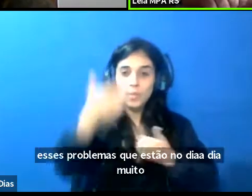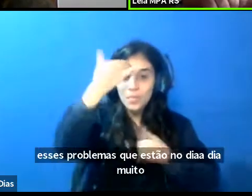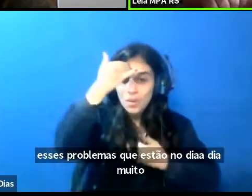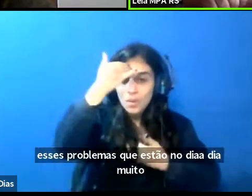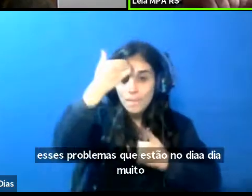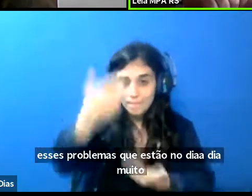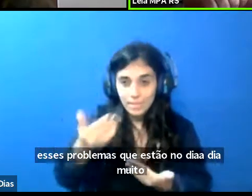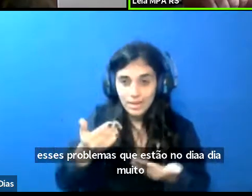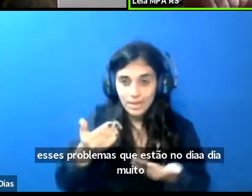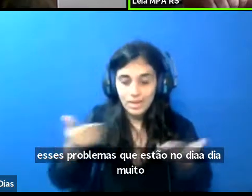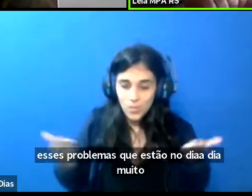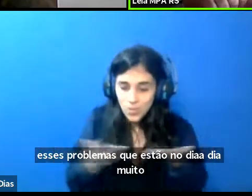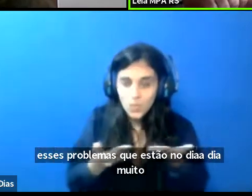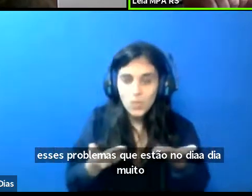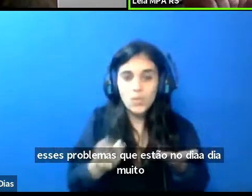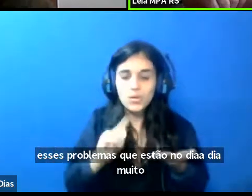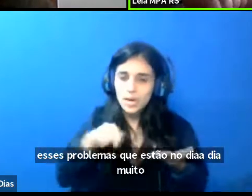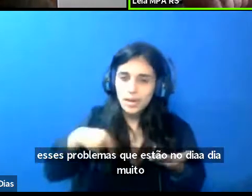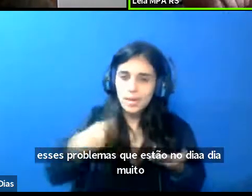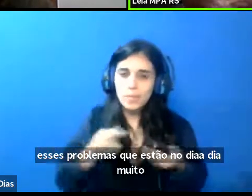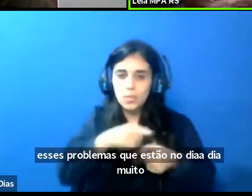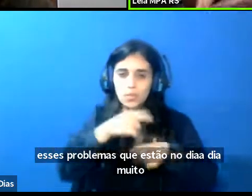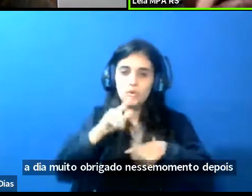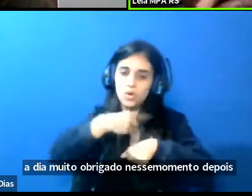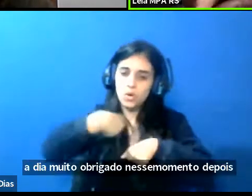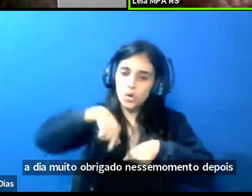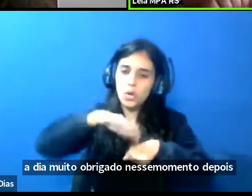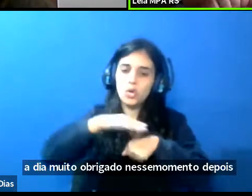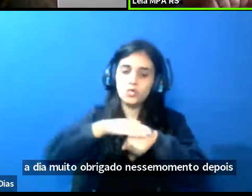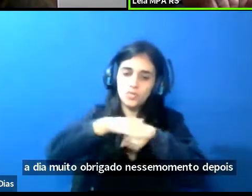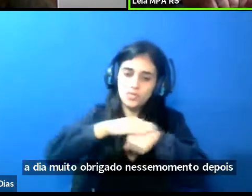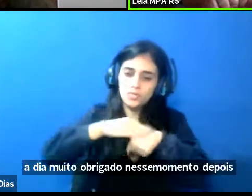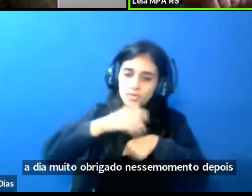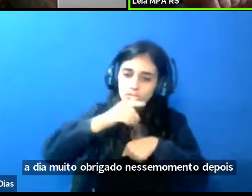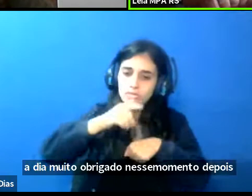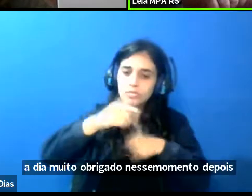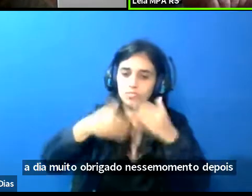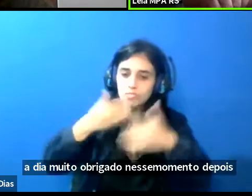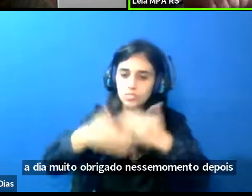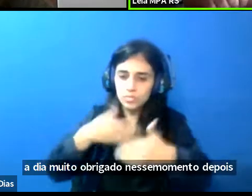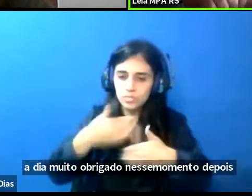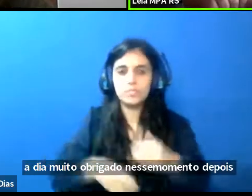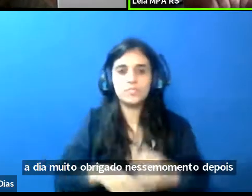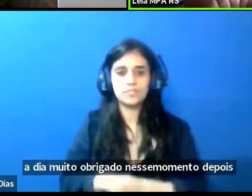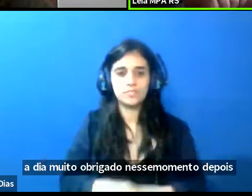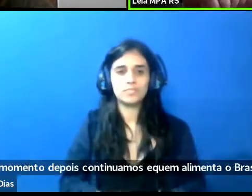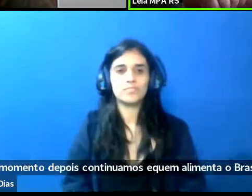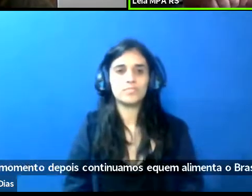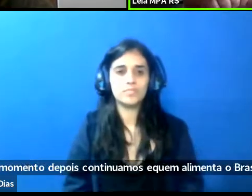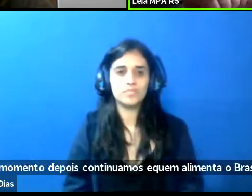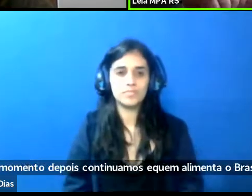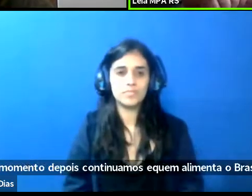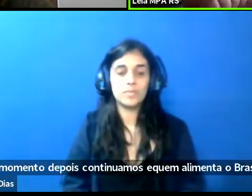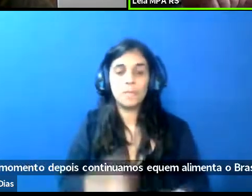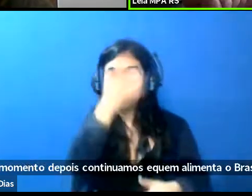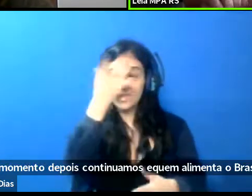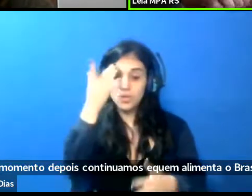nesse momento, depois continuamos. E quem alimenta o Brasil exige respeito. Muito obrigada.